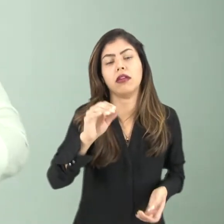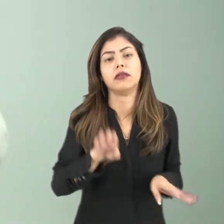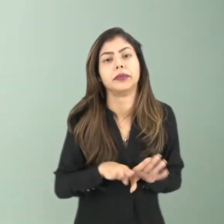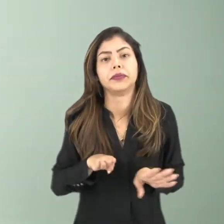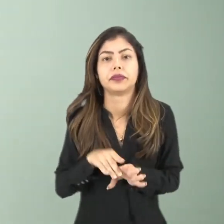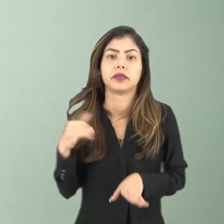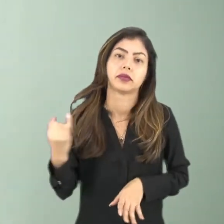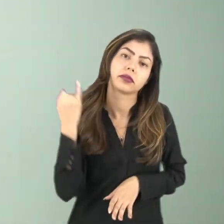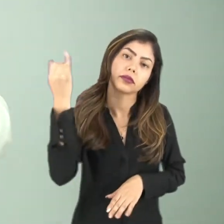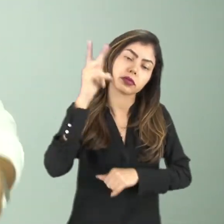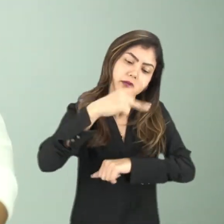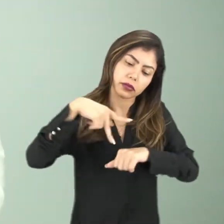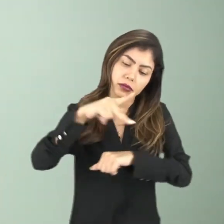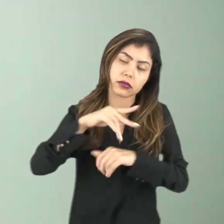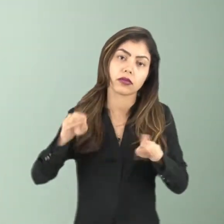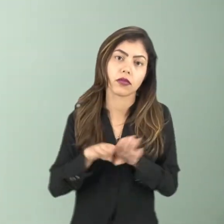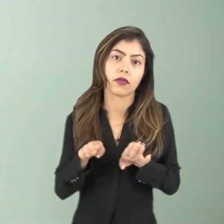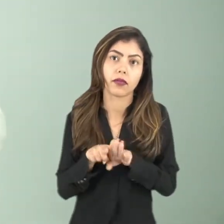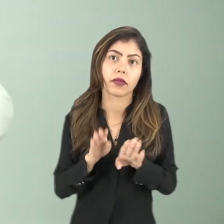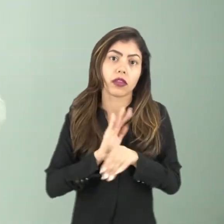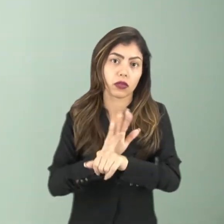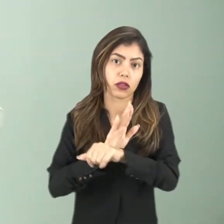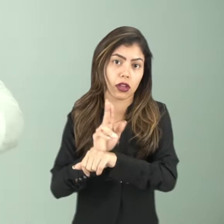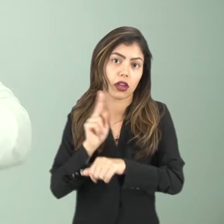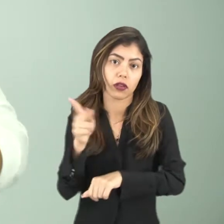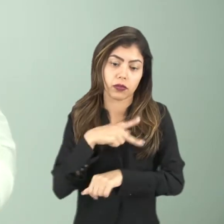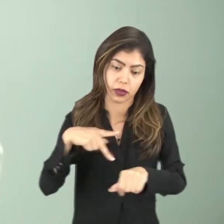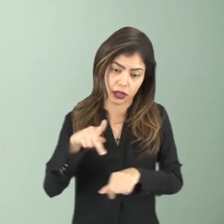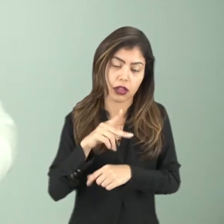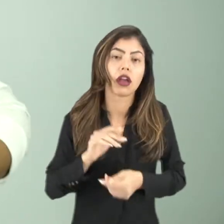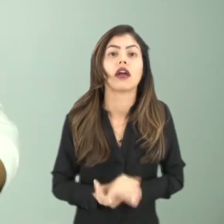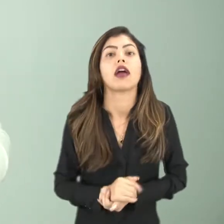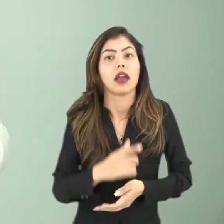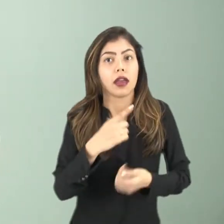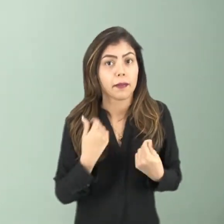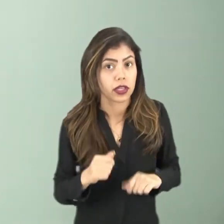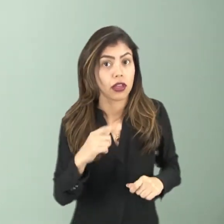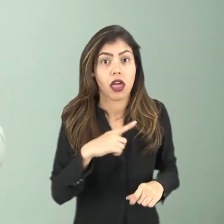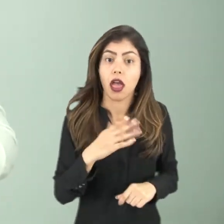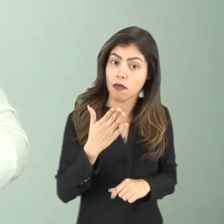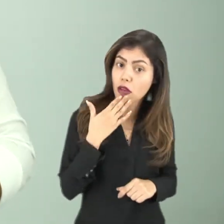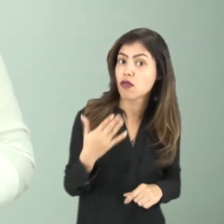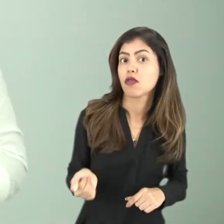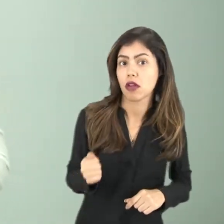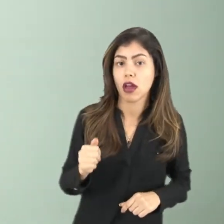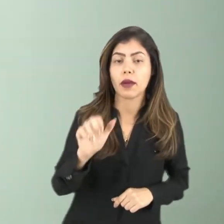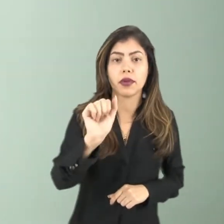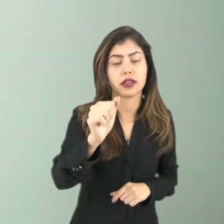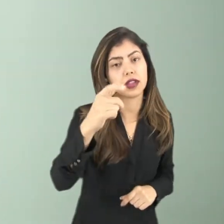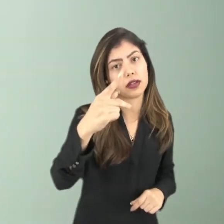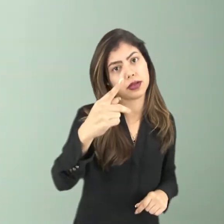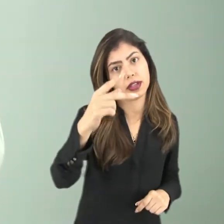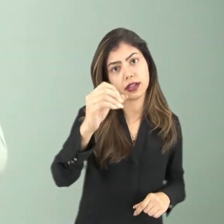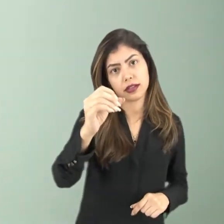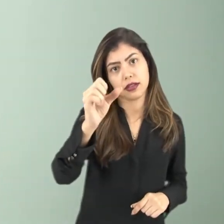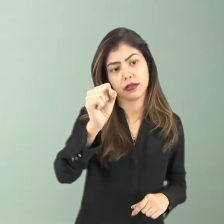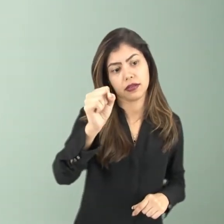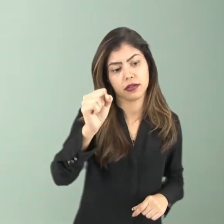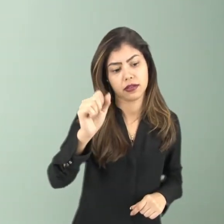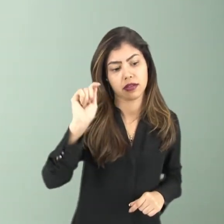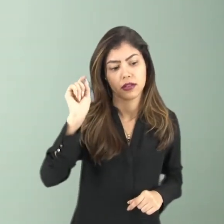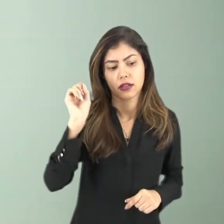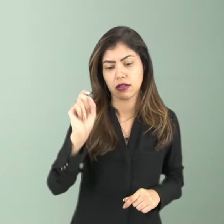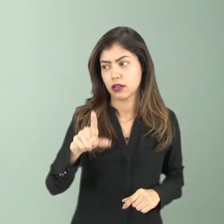idosos foram fundamentais para o país. Eles contribuíram com o país e eles merecem a sua aposentadoria, que vai gerar muito